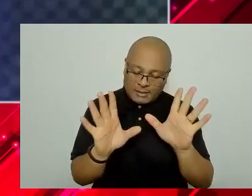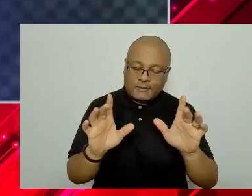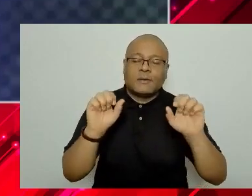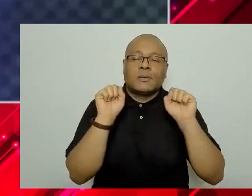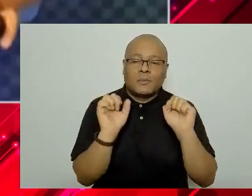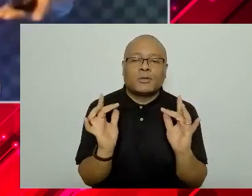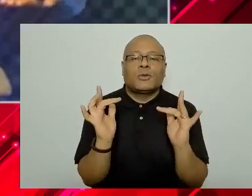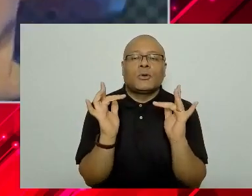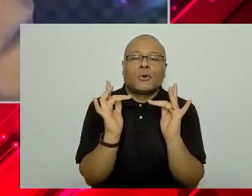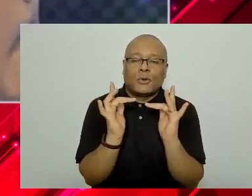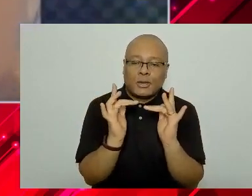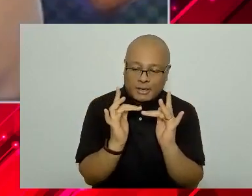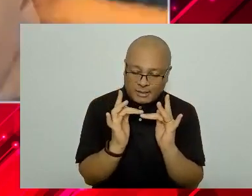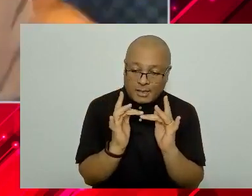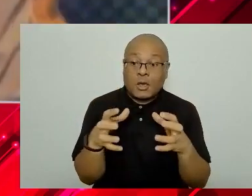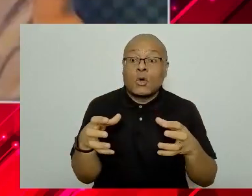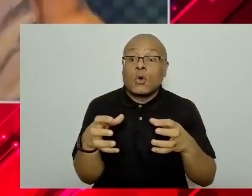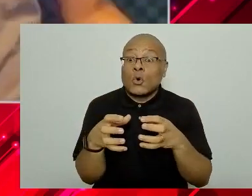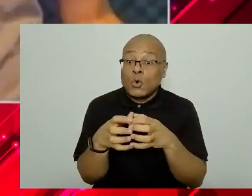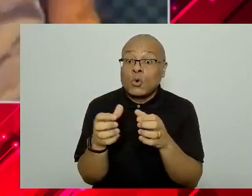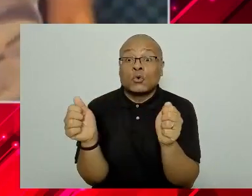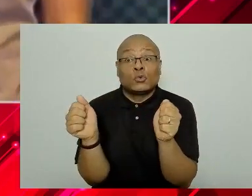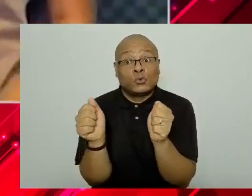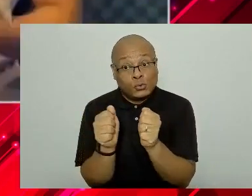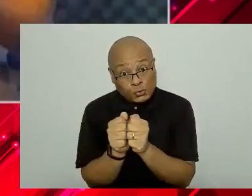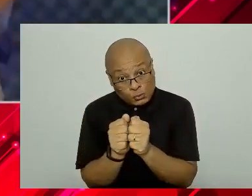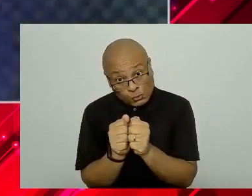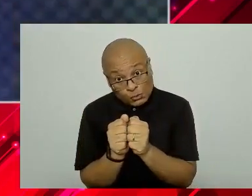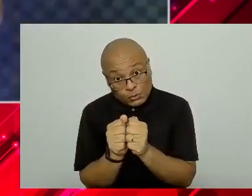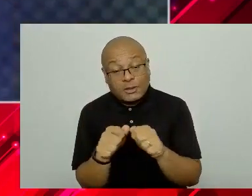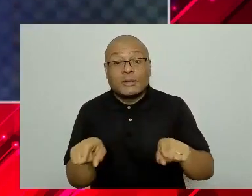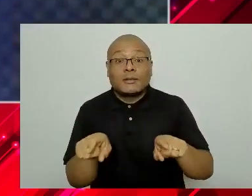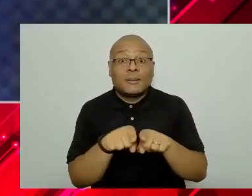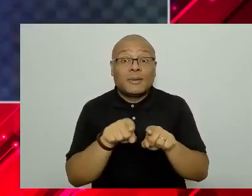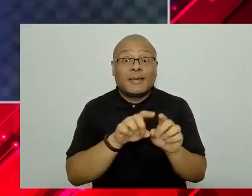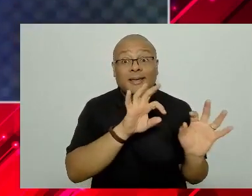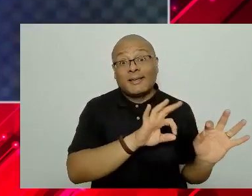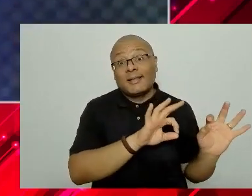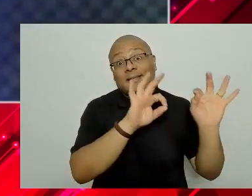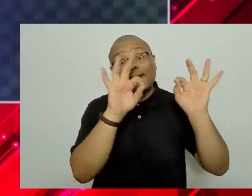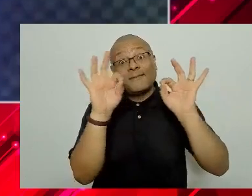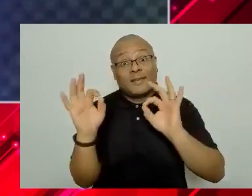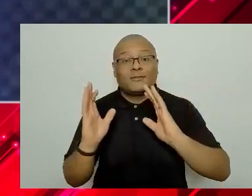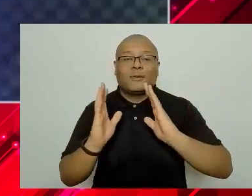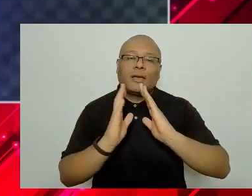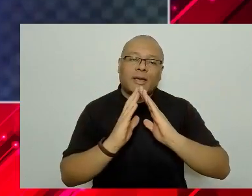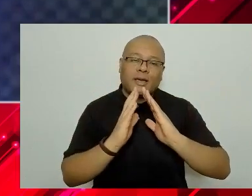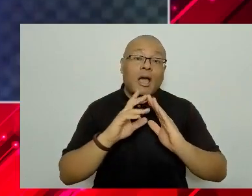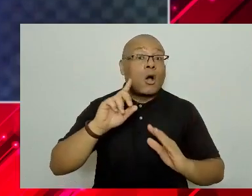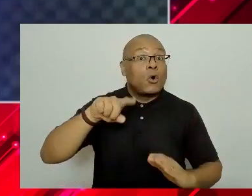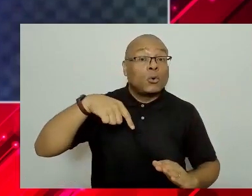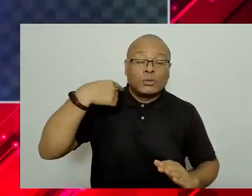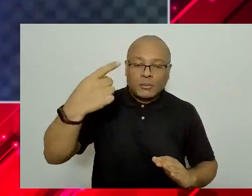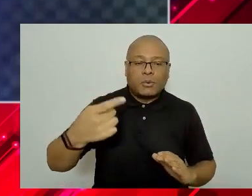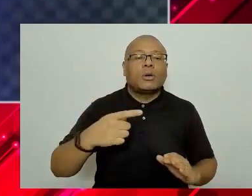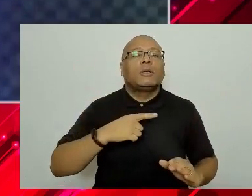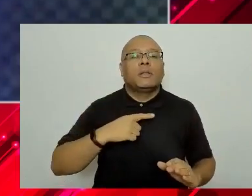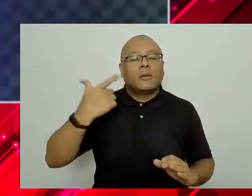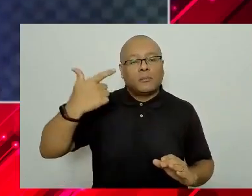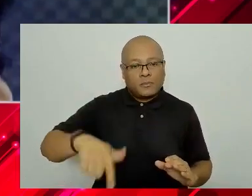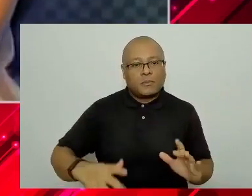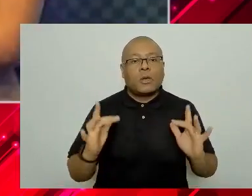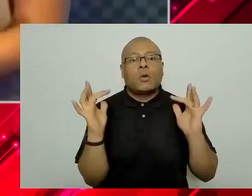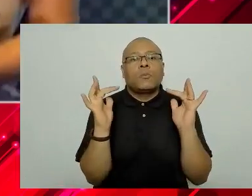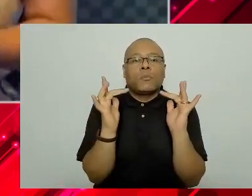conectar comigo, tanto a galera que está aqui presencialmente, quanto quem está assistindo de casa ou vai assistir depois. Vou deixar novamente meu